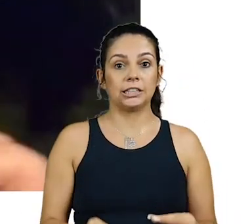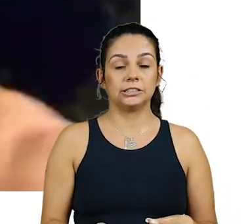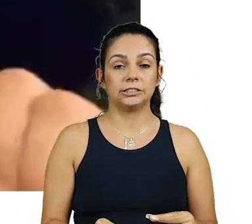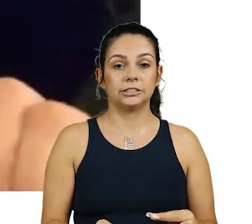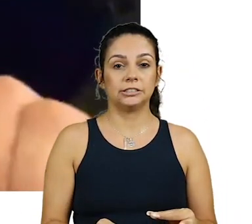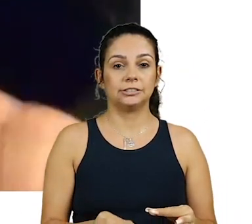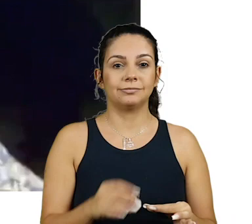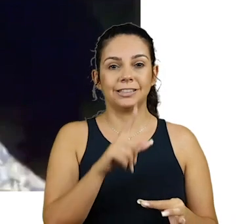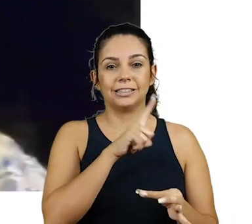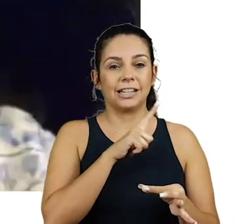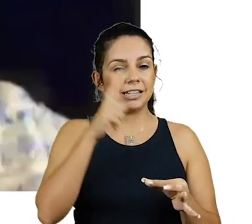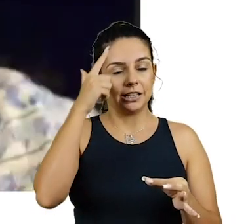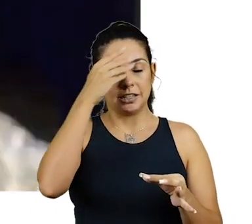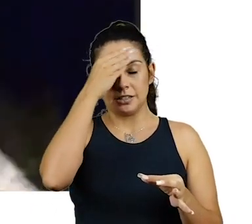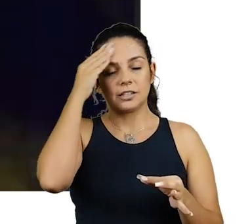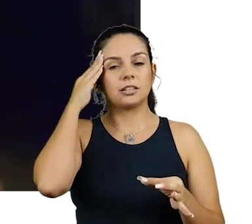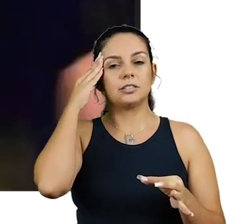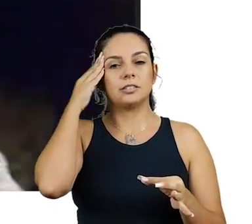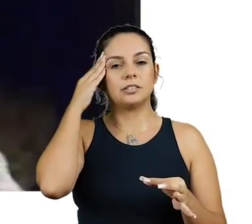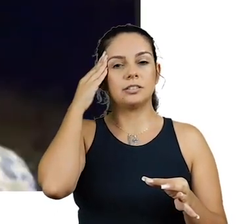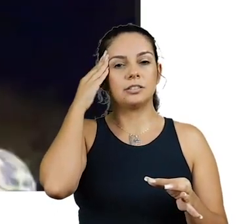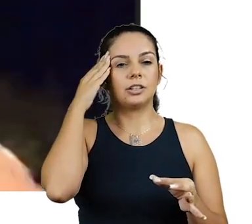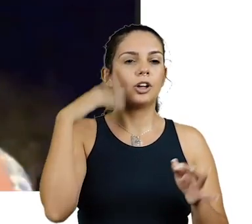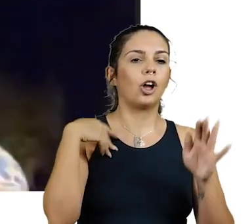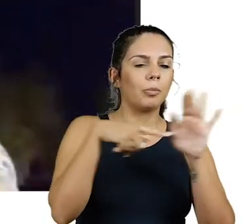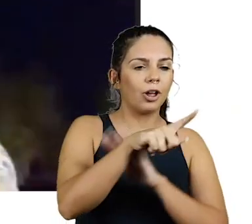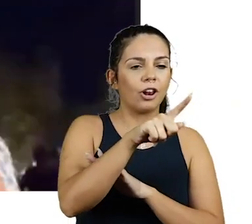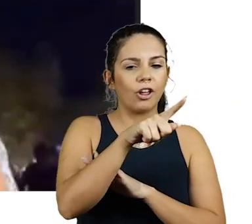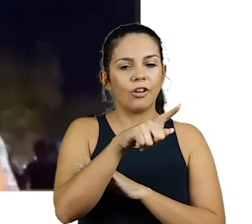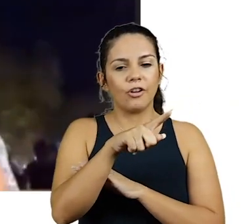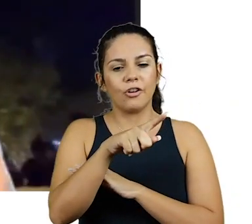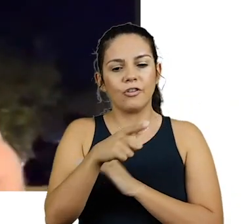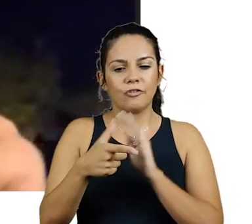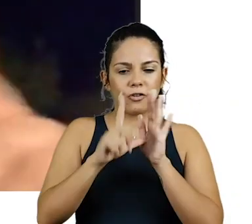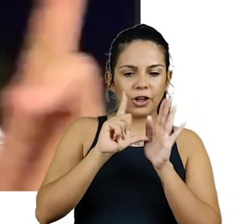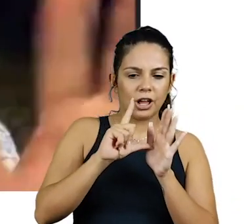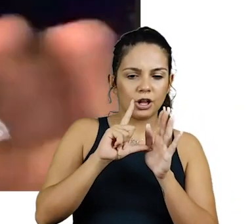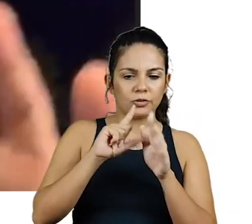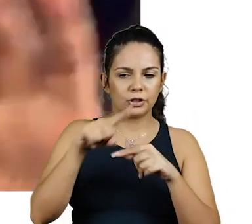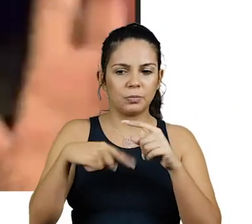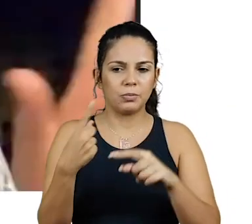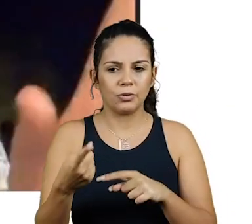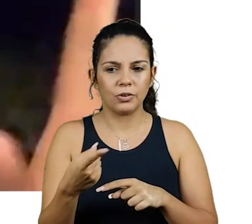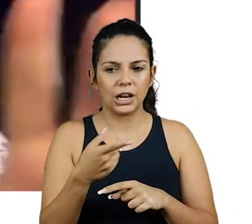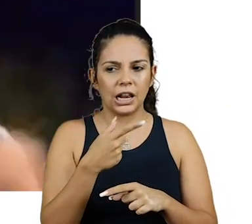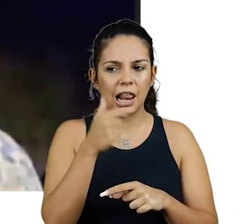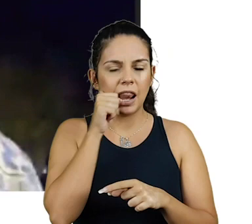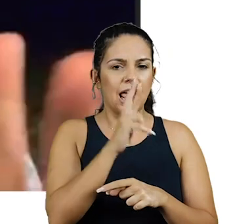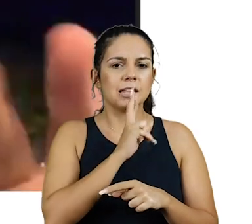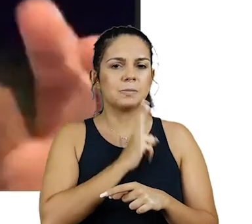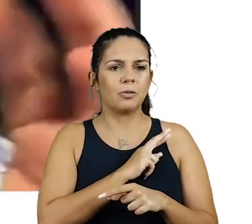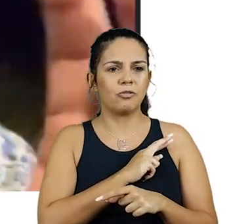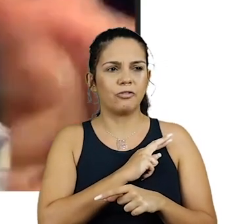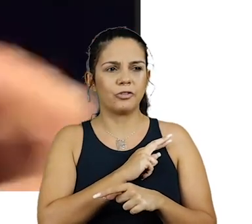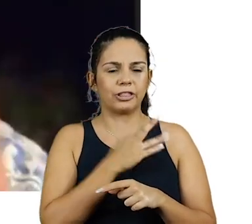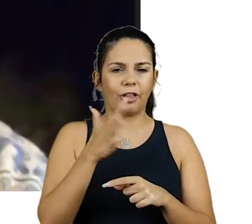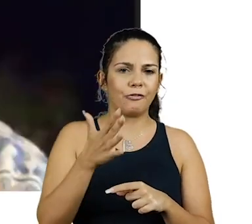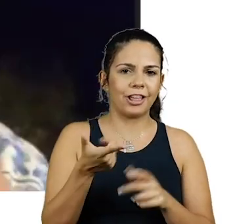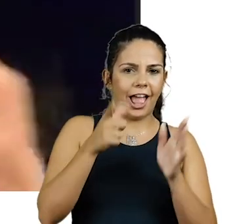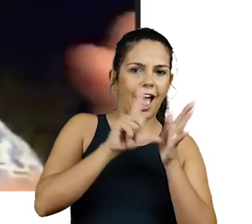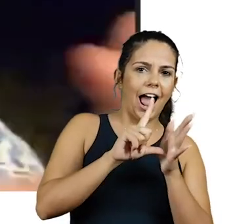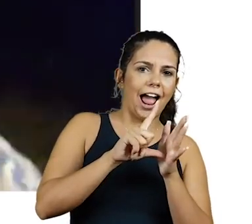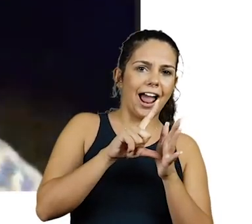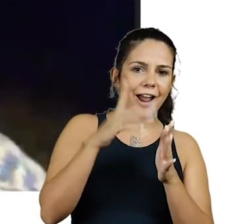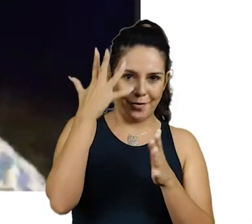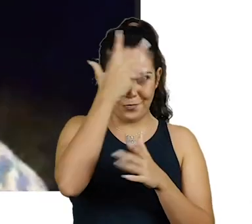tem uma memória fluida. Se você perguntar, mas isso foi antes ou depois daquele disco? Ela fala, rapaz, talvez antes, talvez depois, tal. Então era